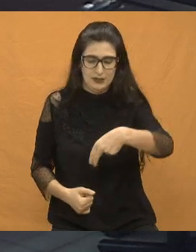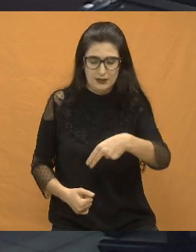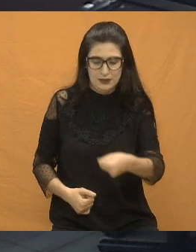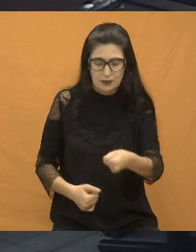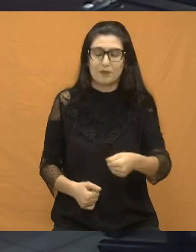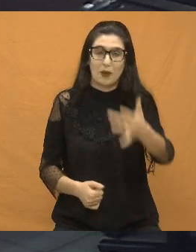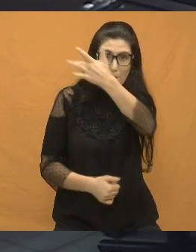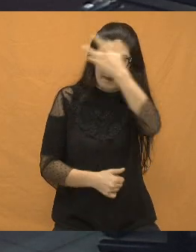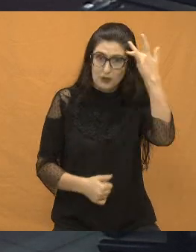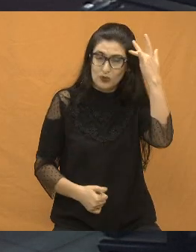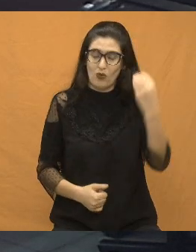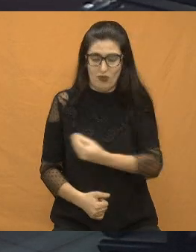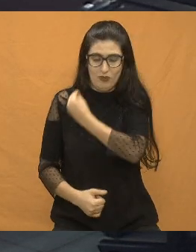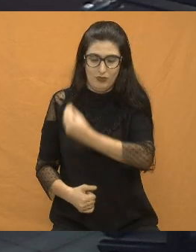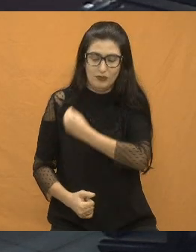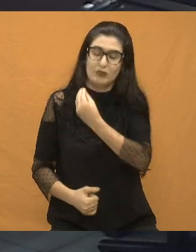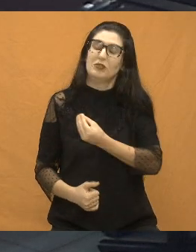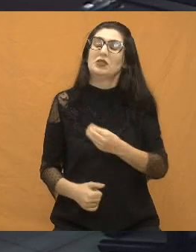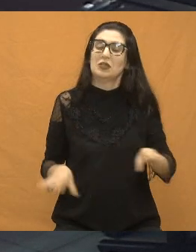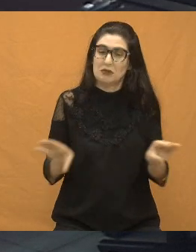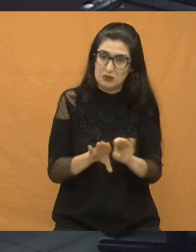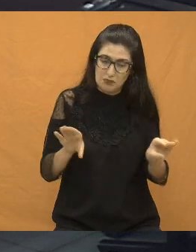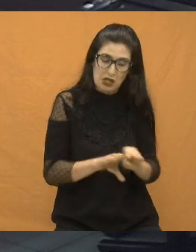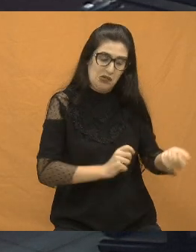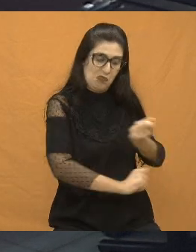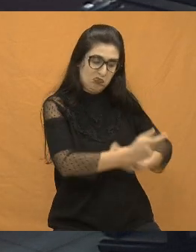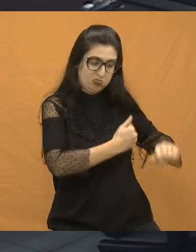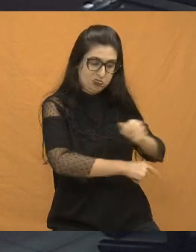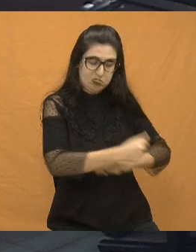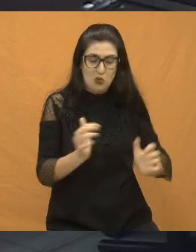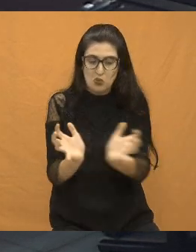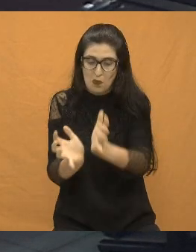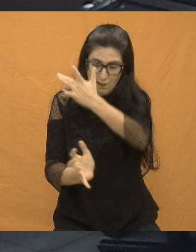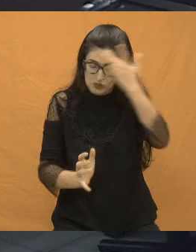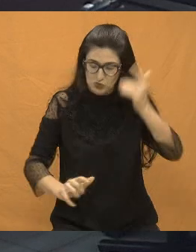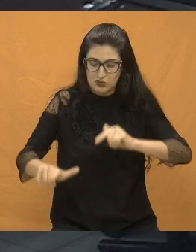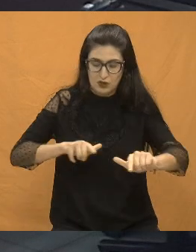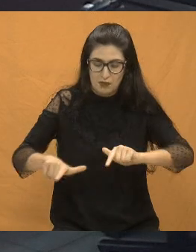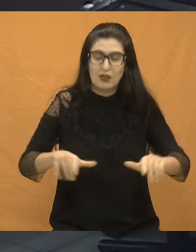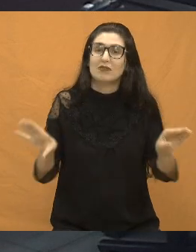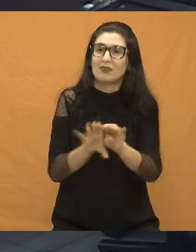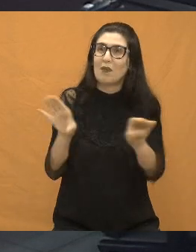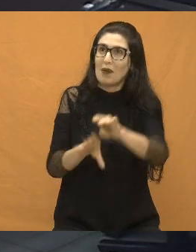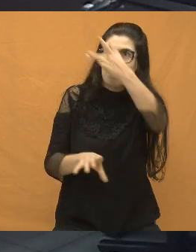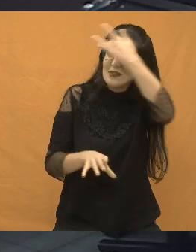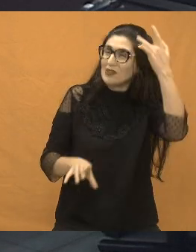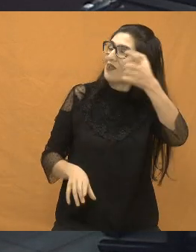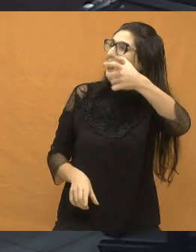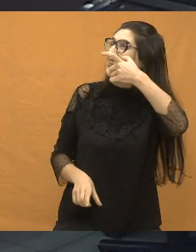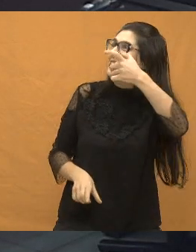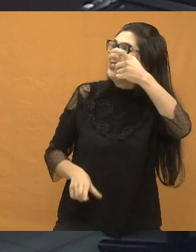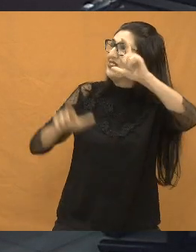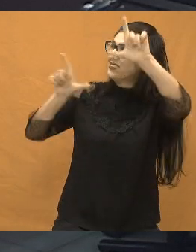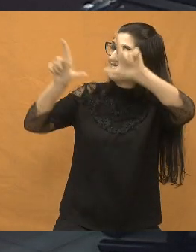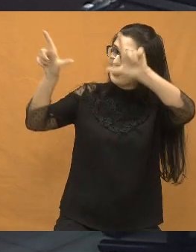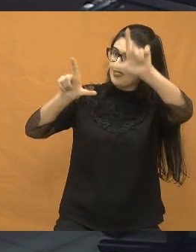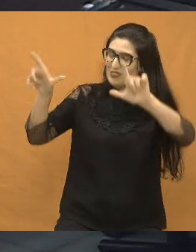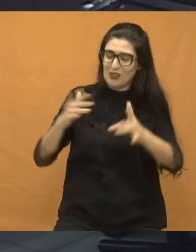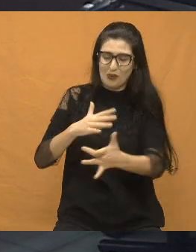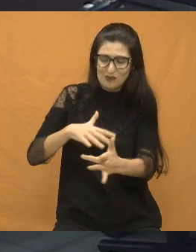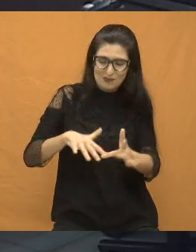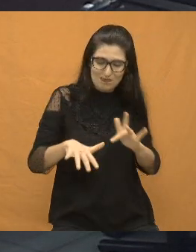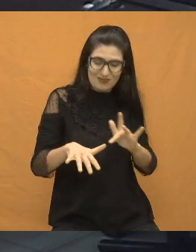as pessoas presentes do Finanças aqui hoje. Agradeço também a presença, agradeço aos telespectadores também, que estão nos assistindo, e